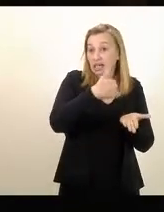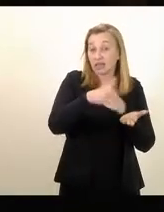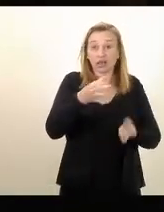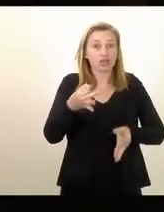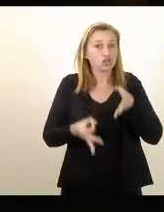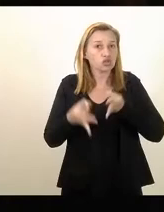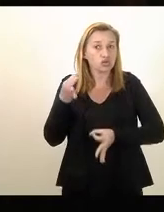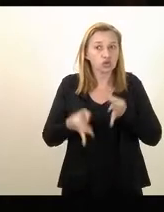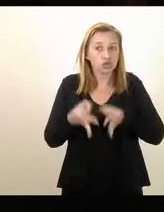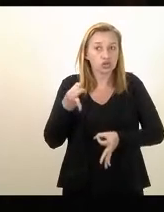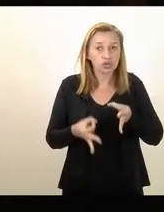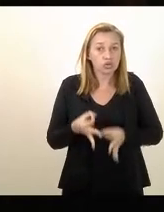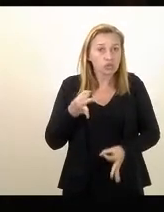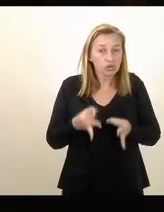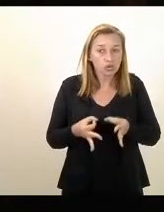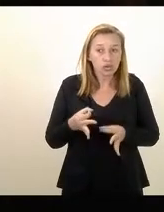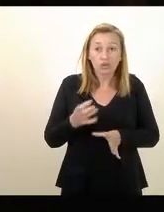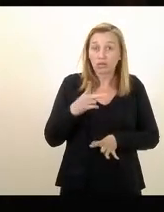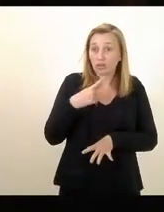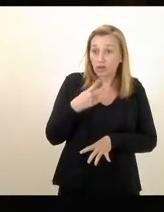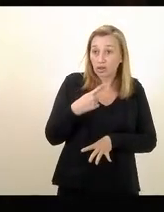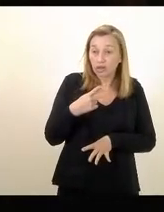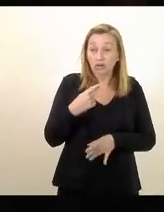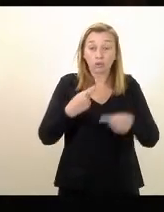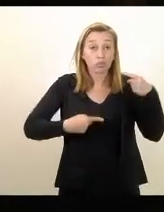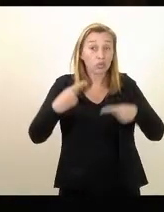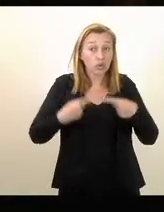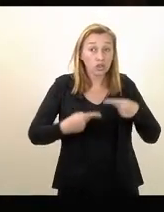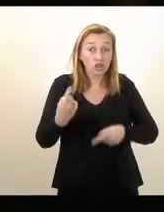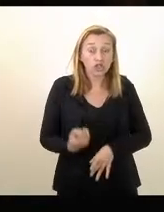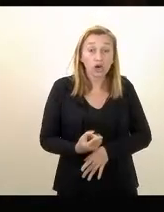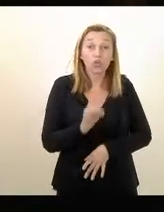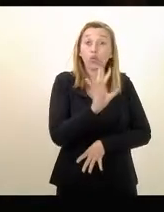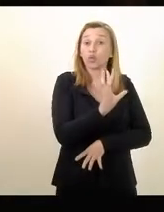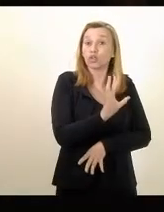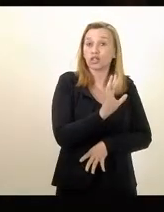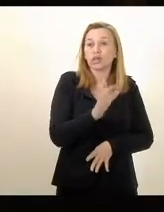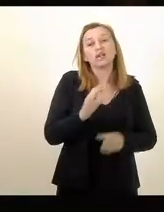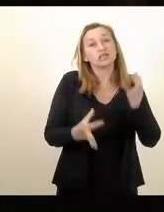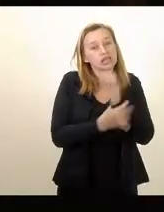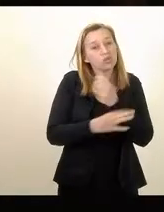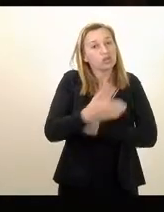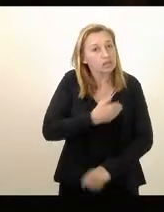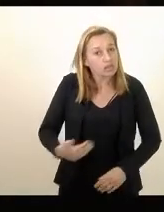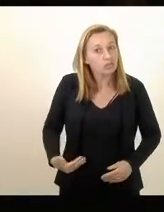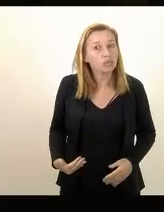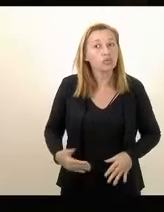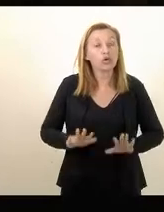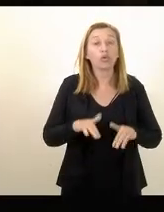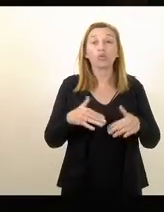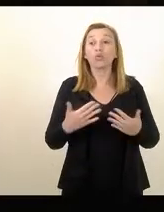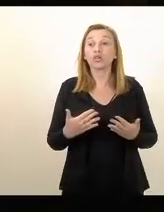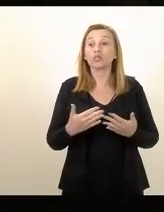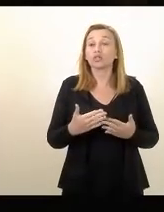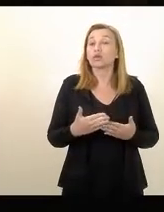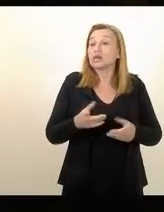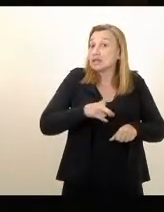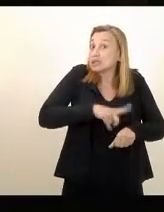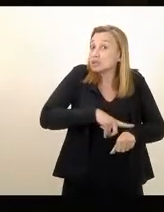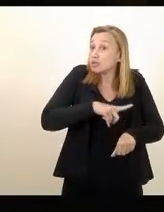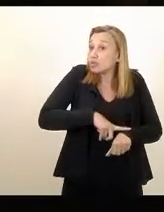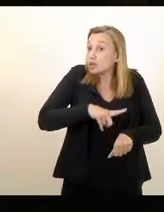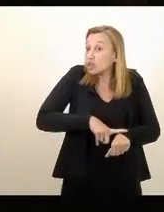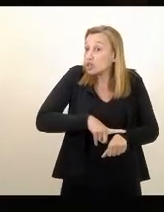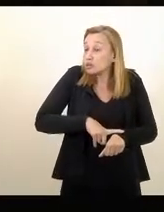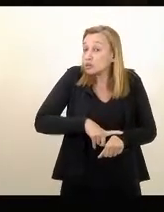justiça fazendo e trazendo uma política única de segurança pública quando muito nesse momento que